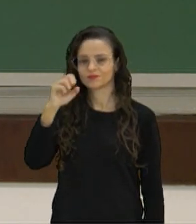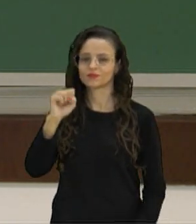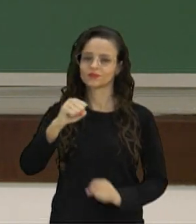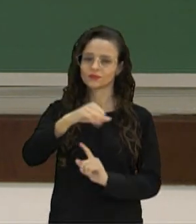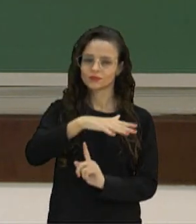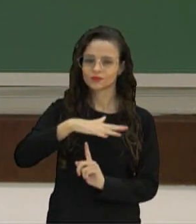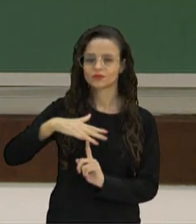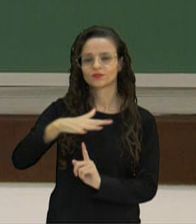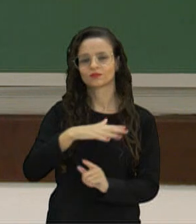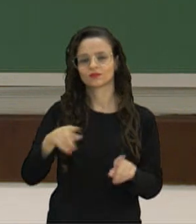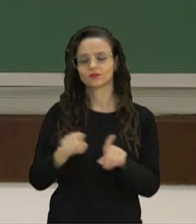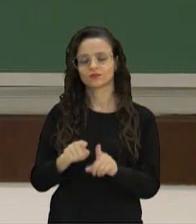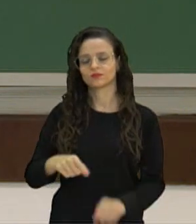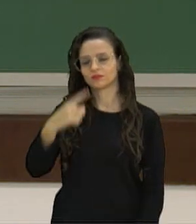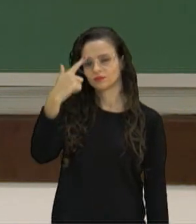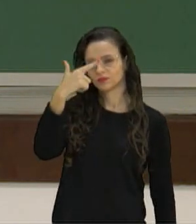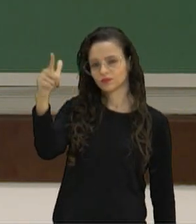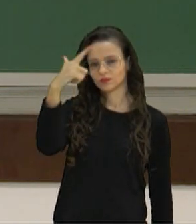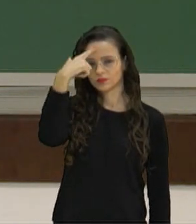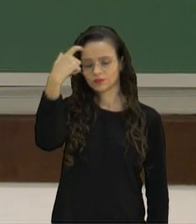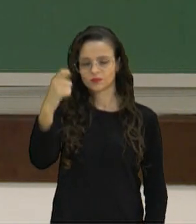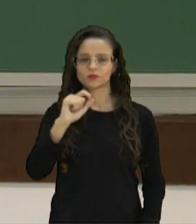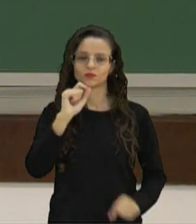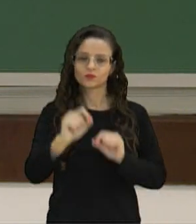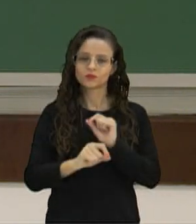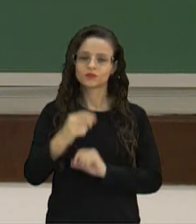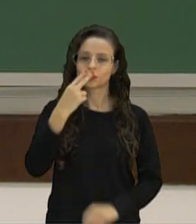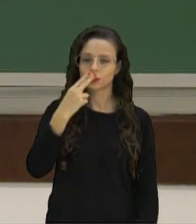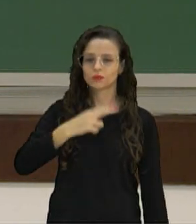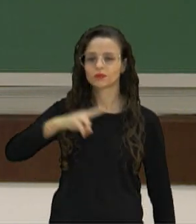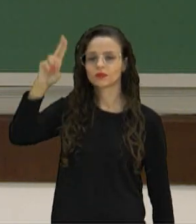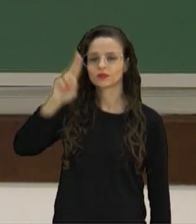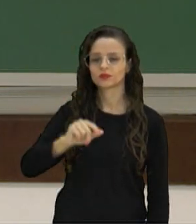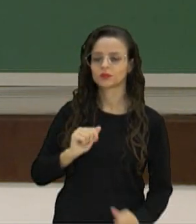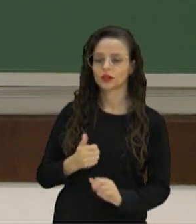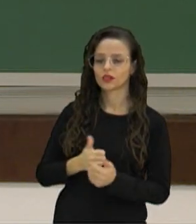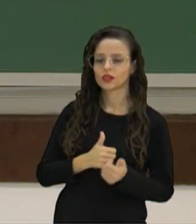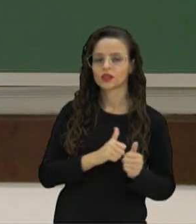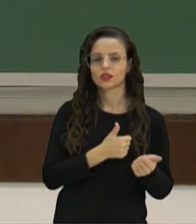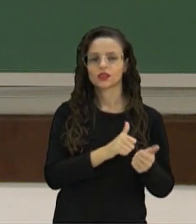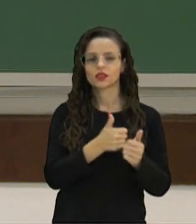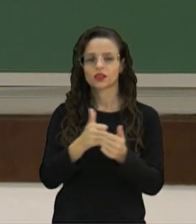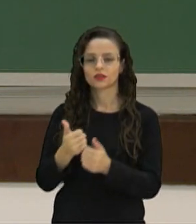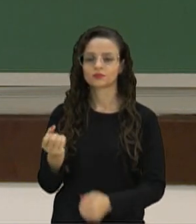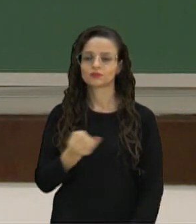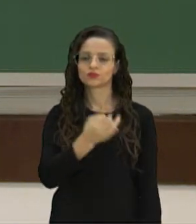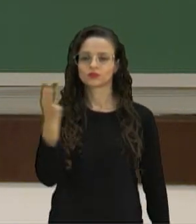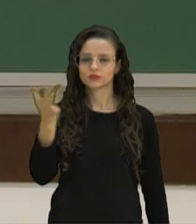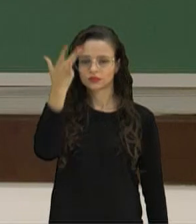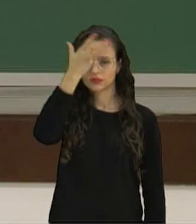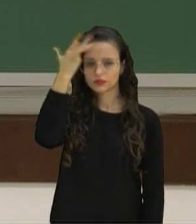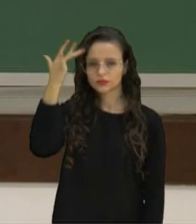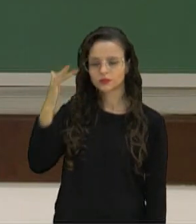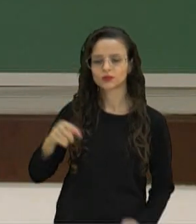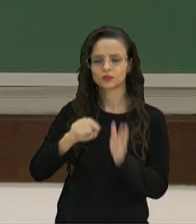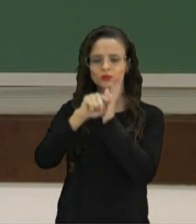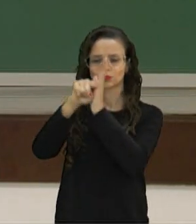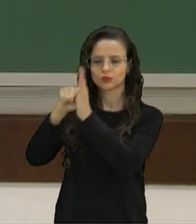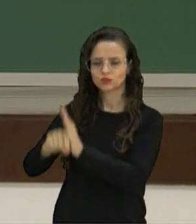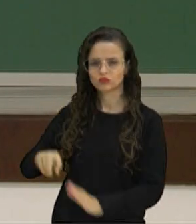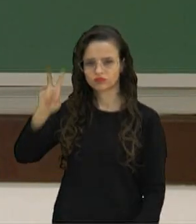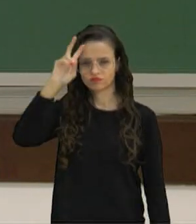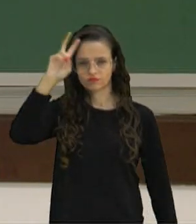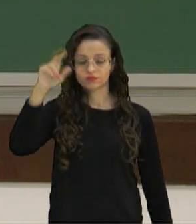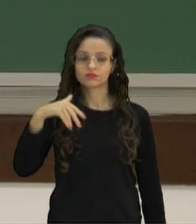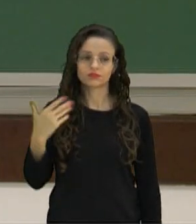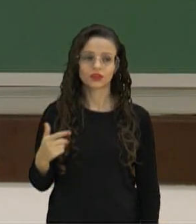e com muitos outros ideais também. O nazismo ele perseguiu muitos intelectuais lá naquela época. Então os frankfurtianos